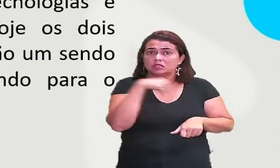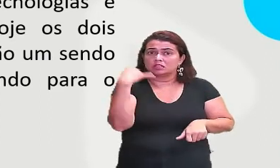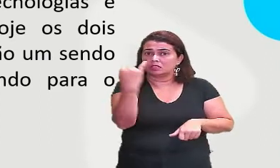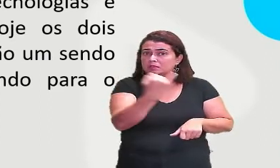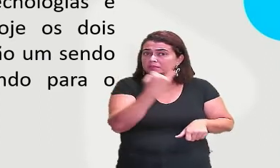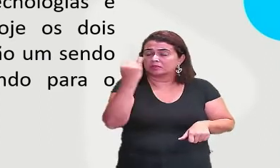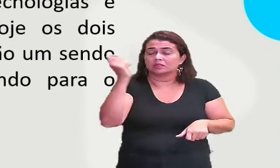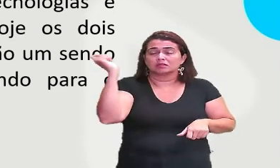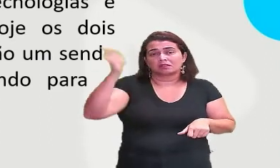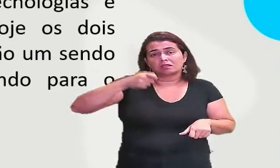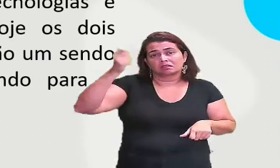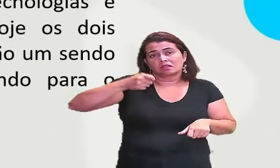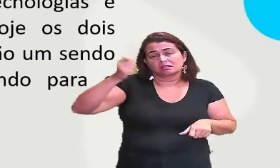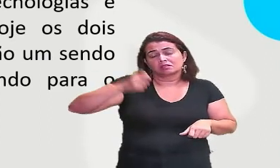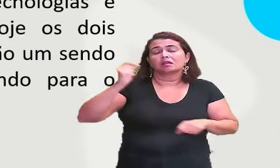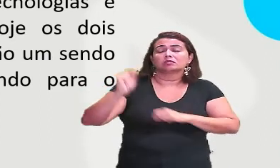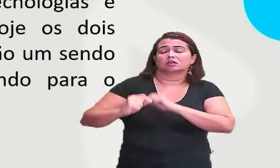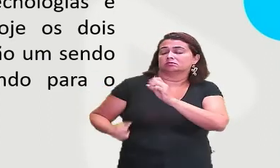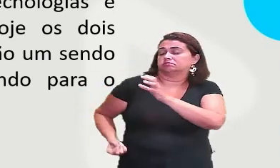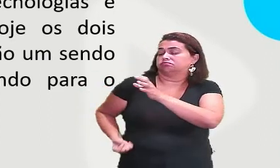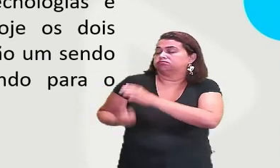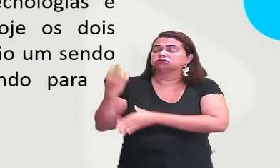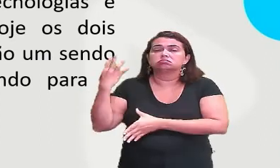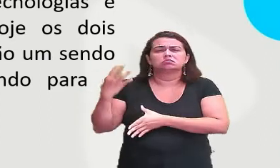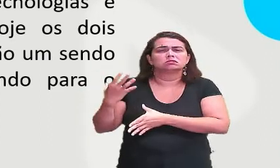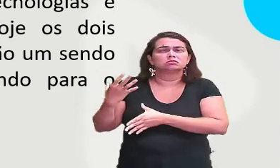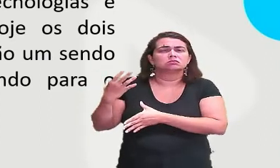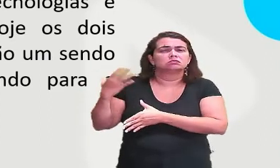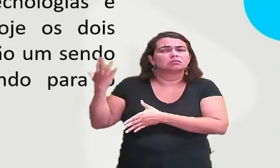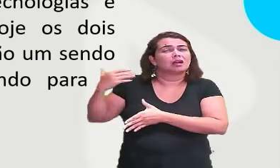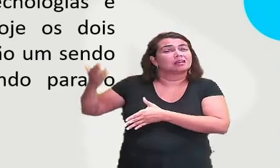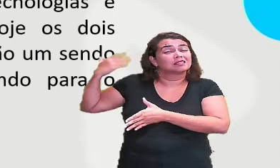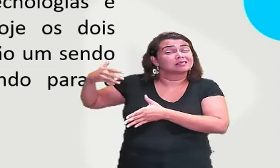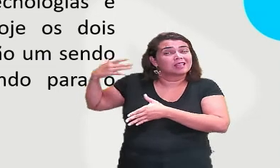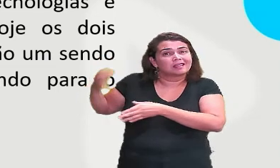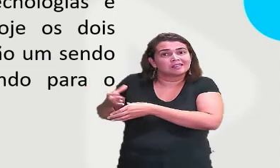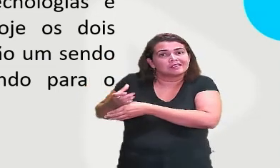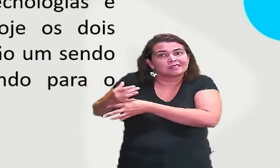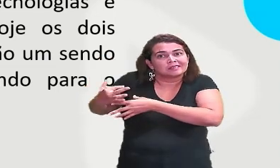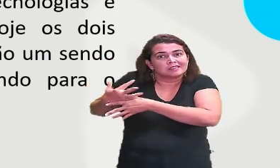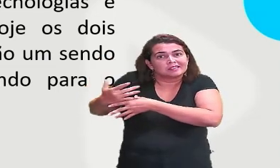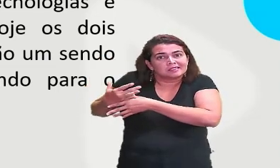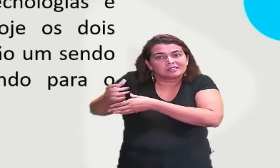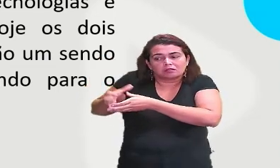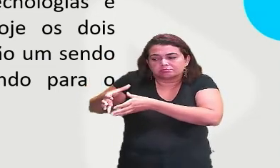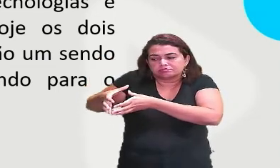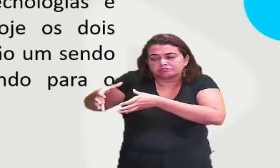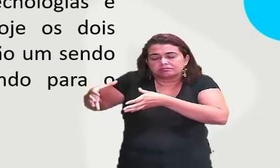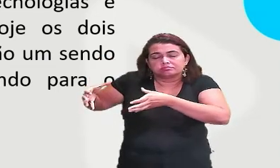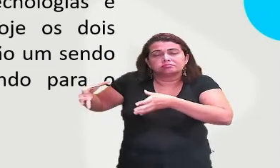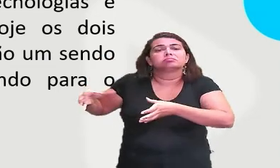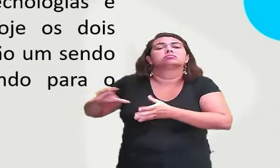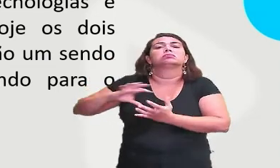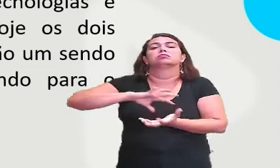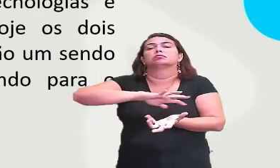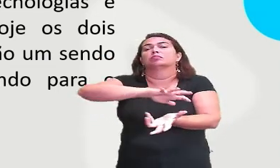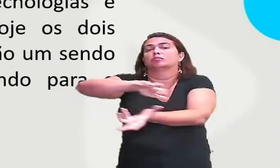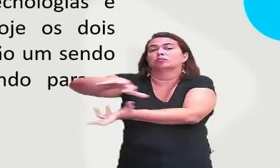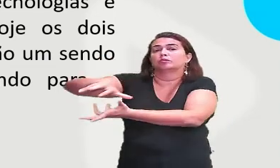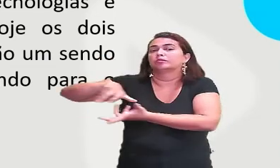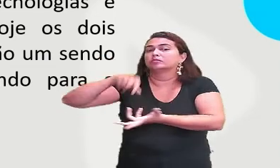seu posterior desenvolvimento. E que em um momento da história do mundo, onde houve